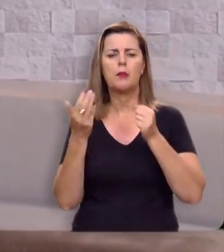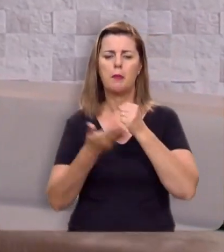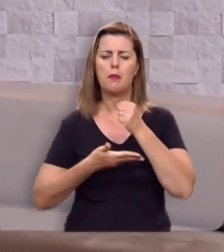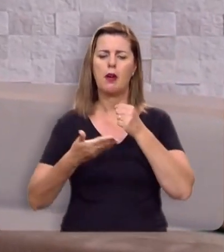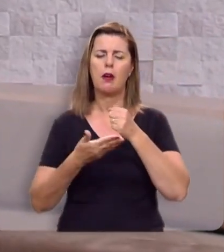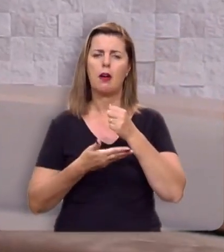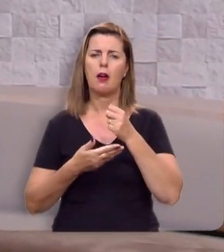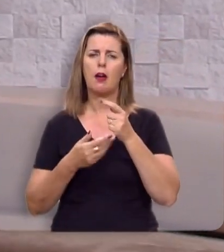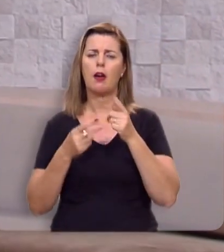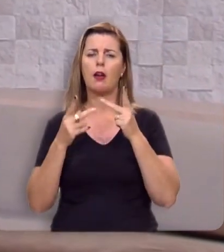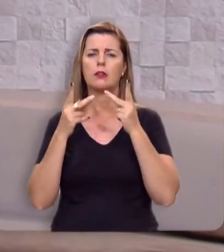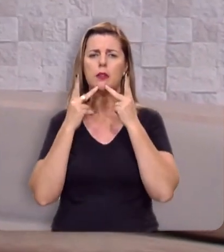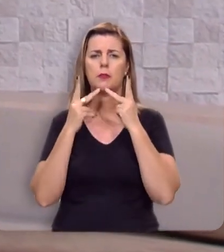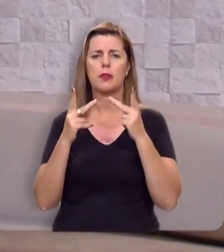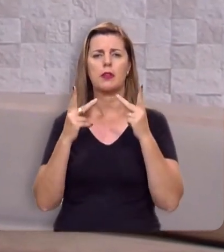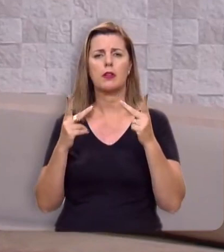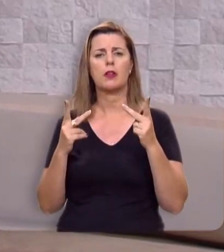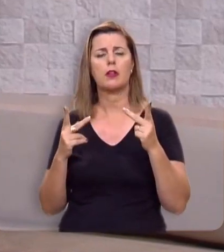basear este